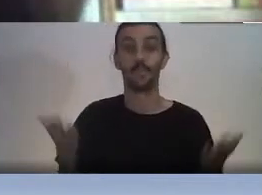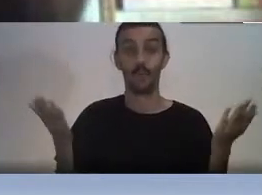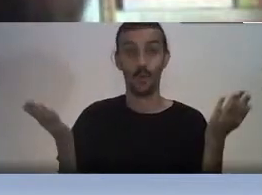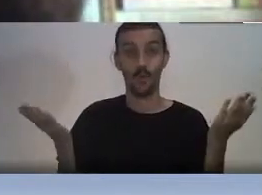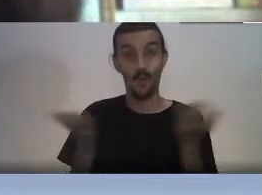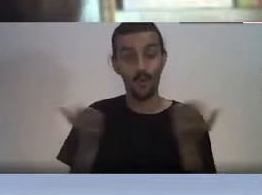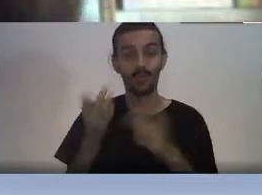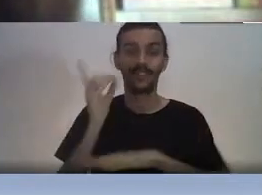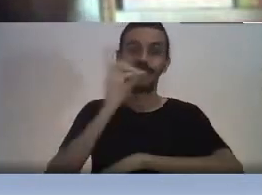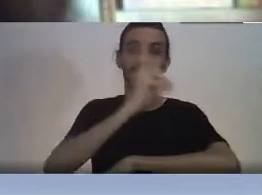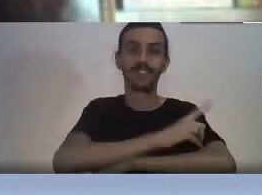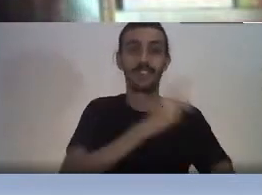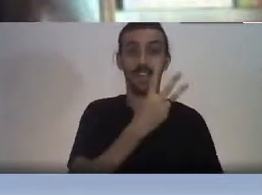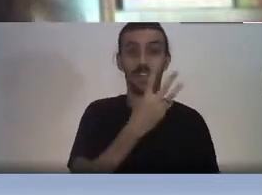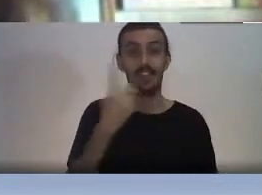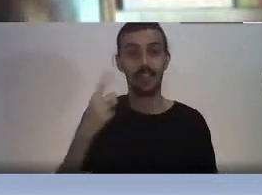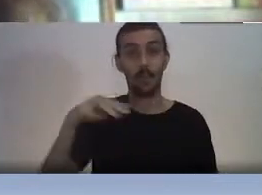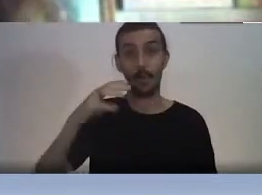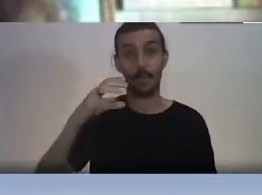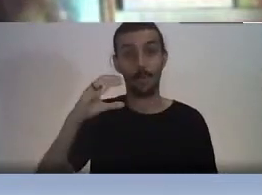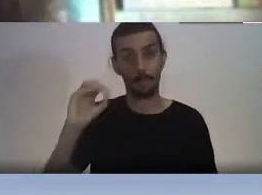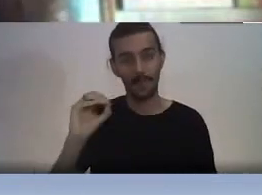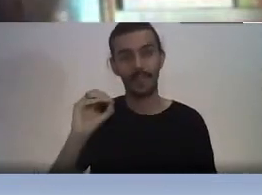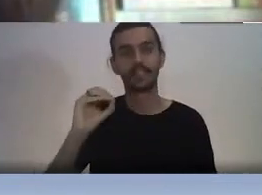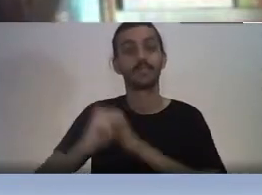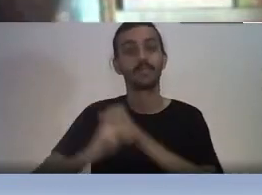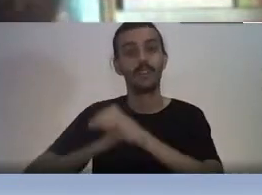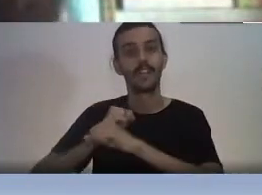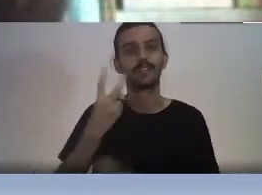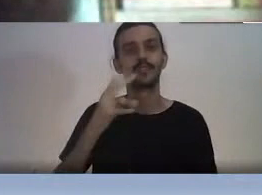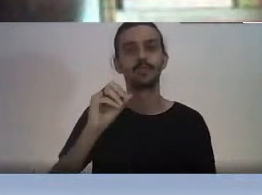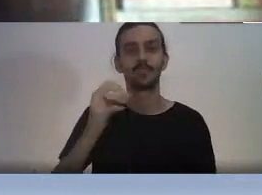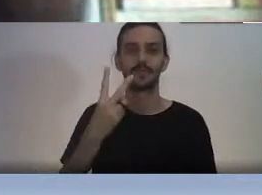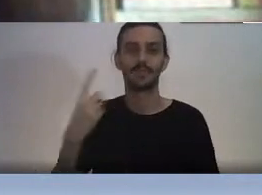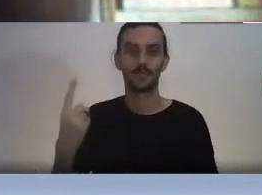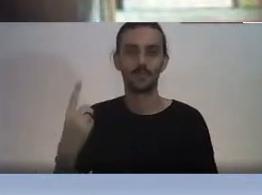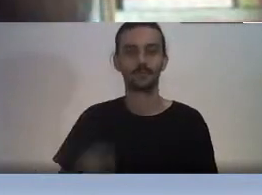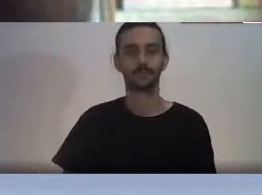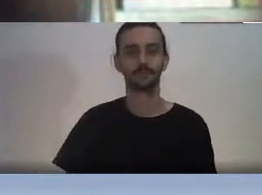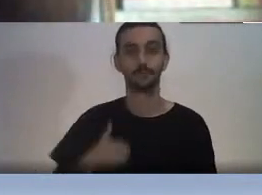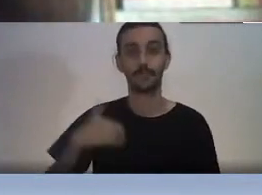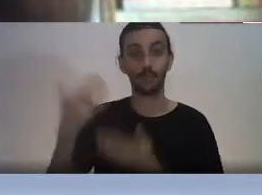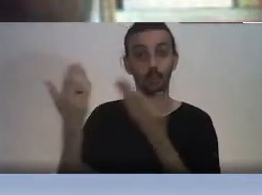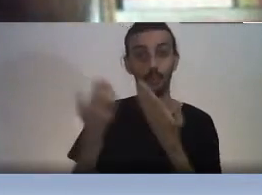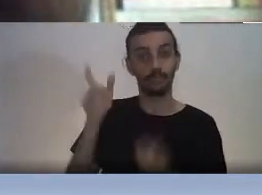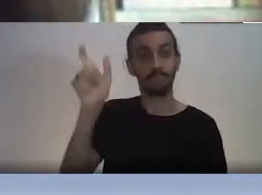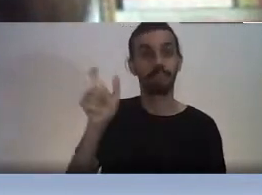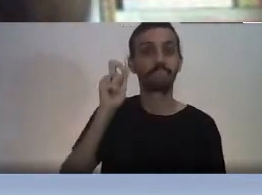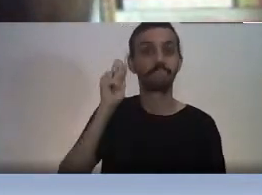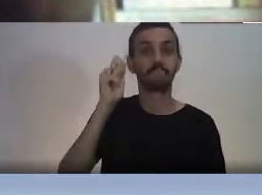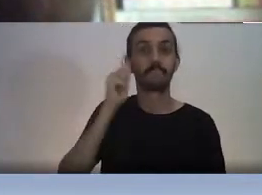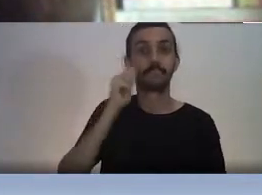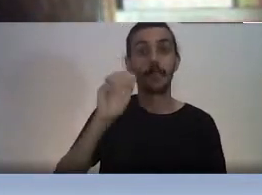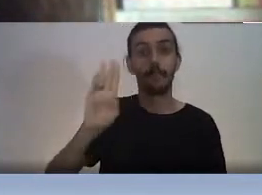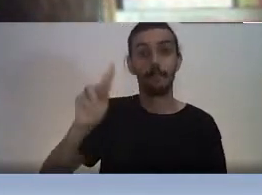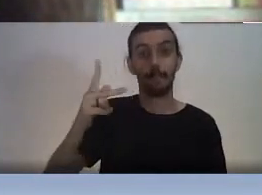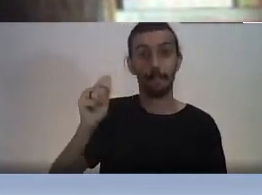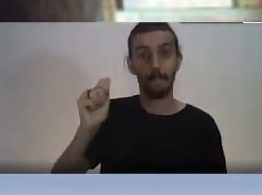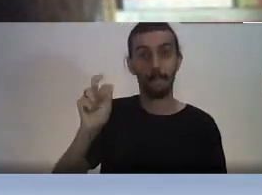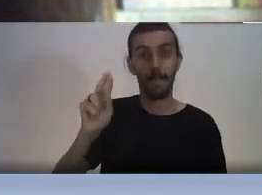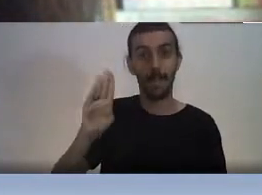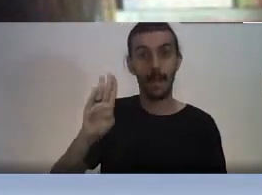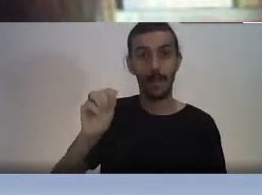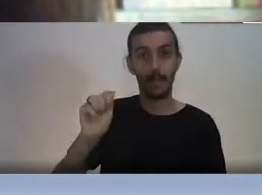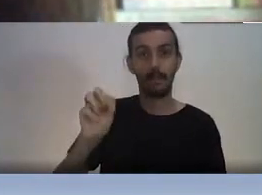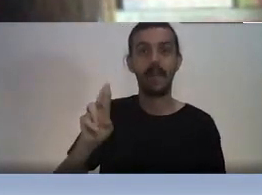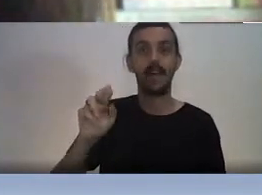na data de 31 de março de 2021. Convido a acadêmica Bárbara da Rosa de Sene para